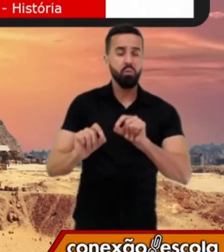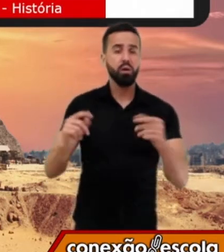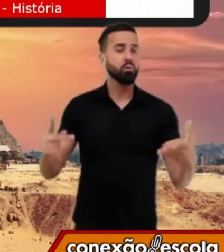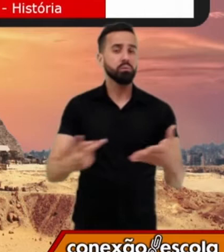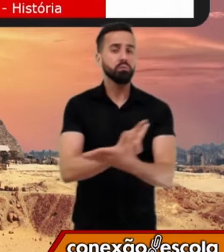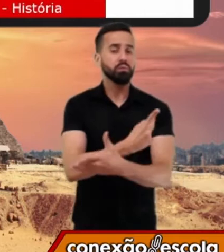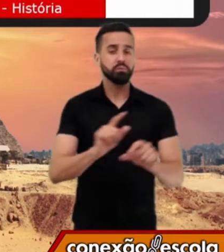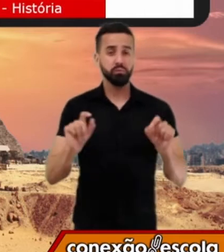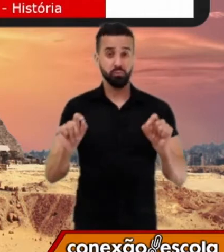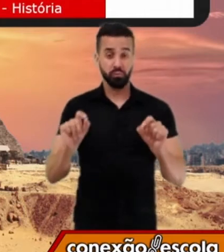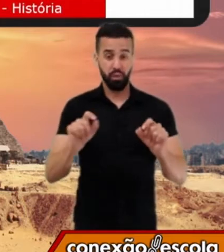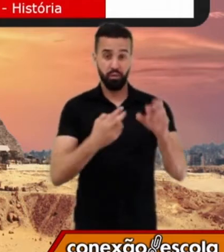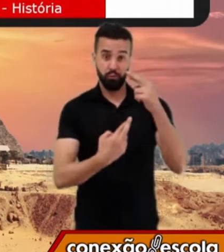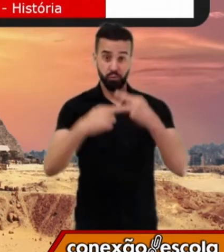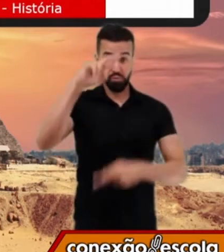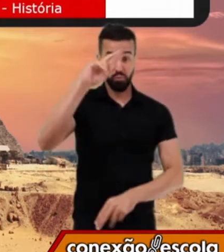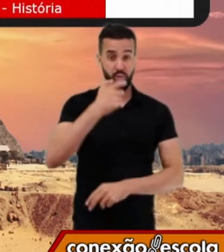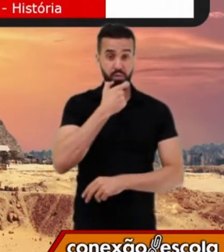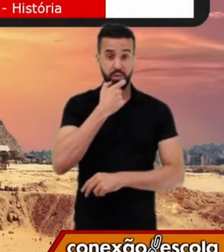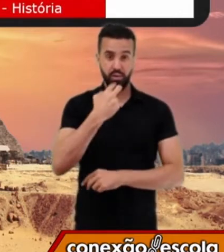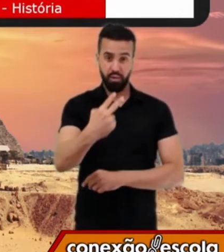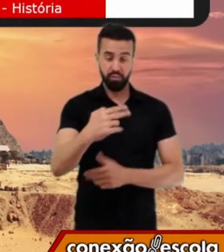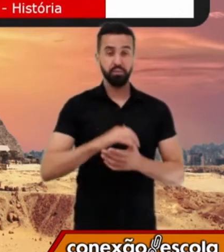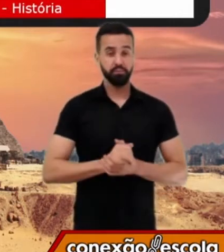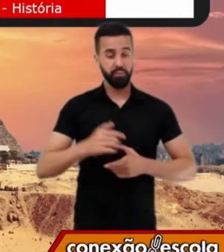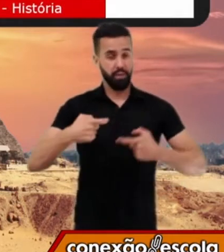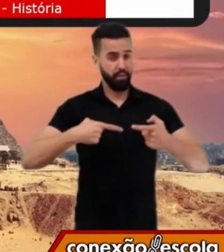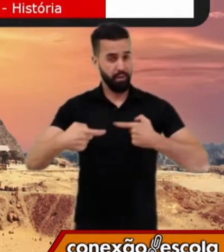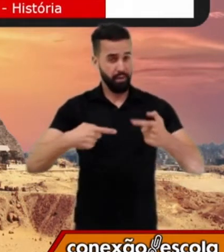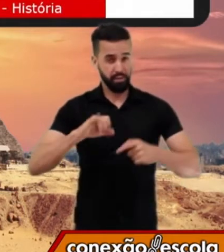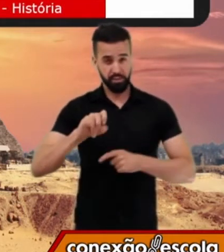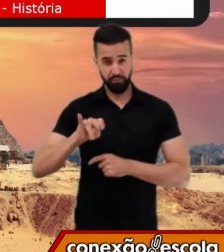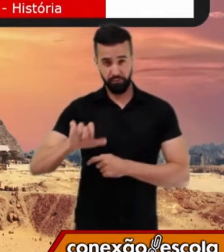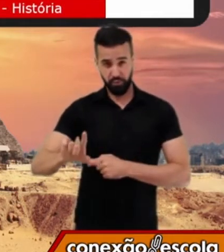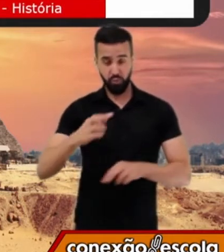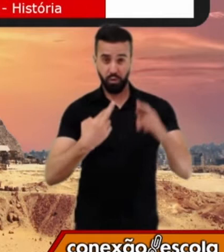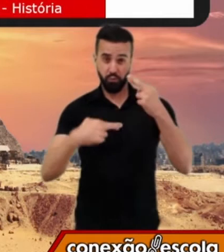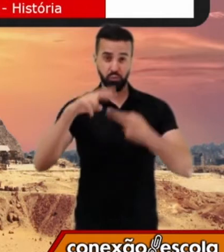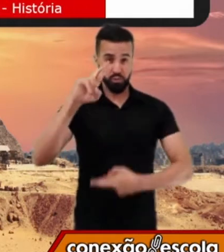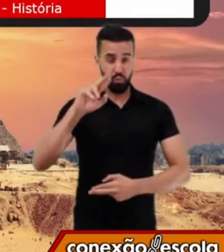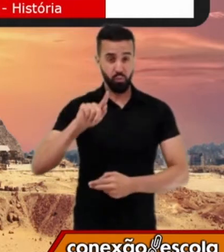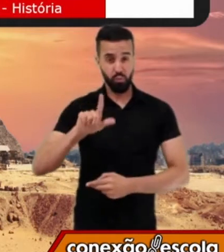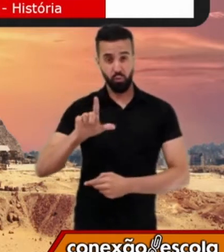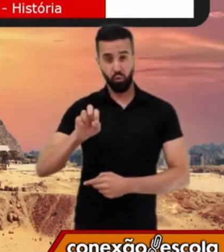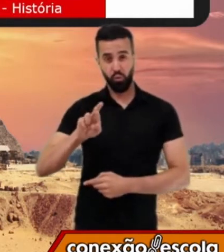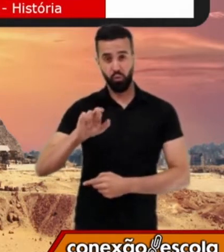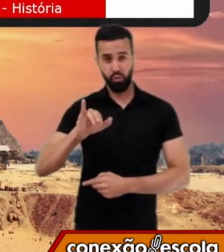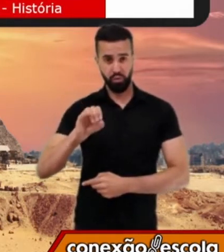ocasionar as chamadas revoluções inglesas, Guerra Civil, Revolução Gloriosa, por assim